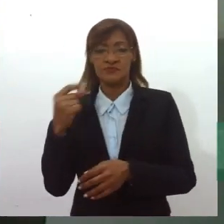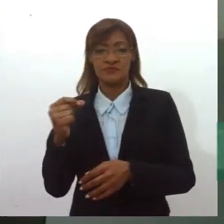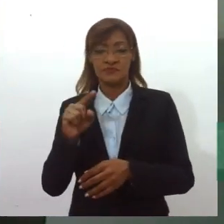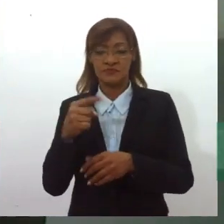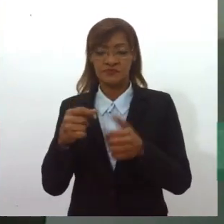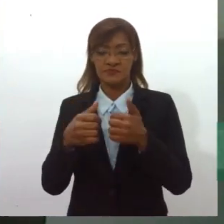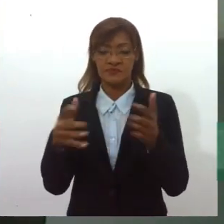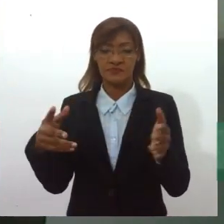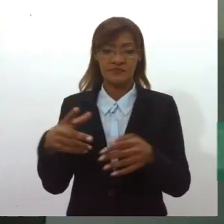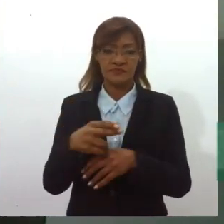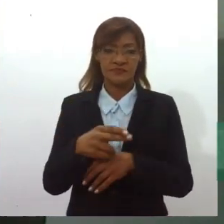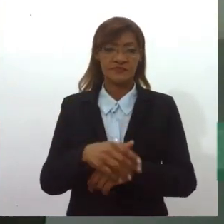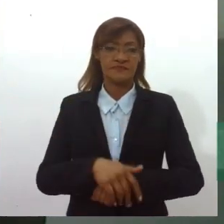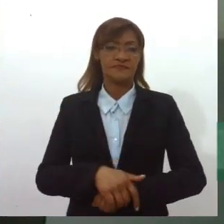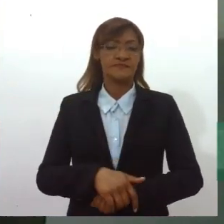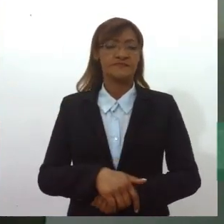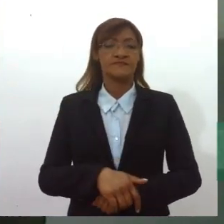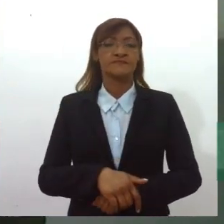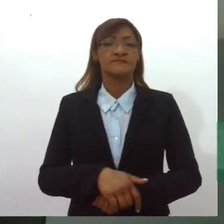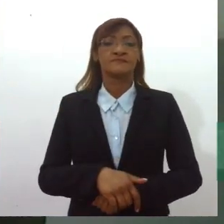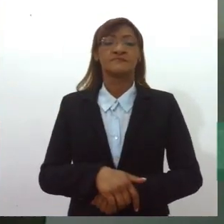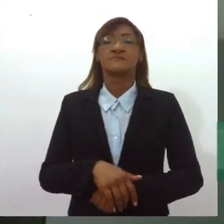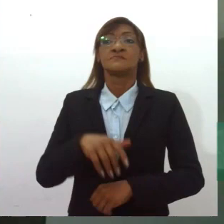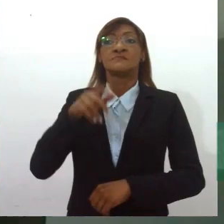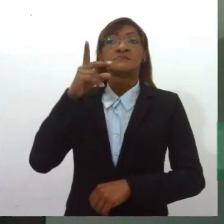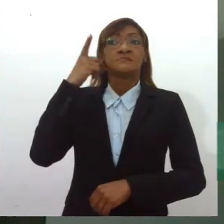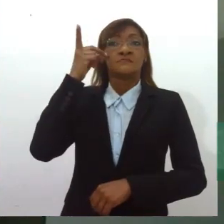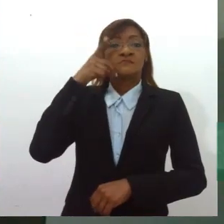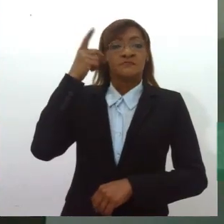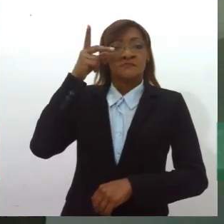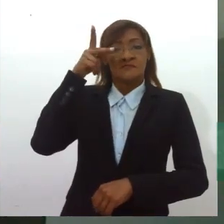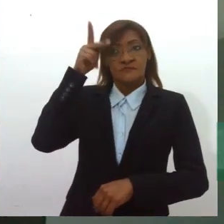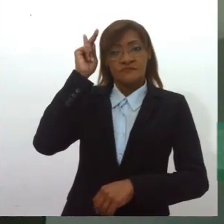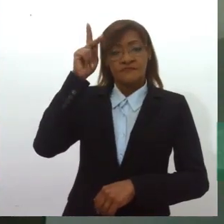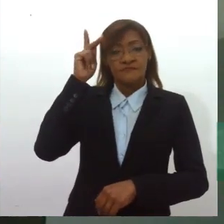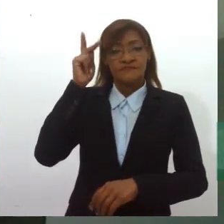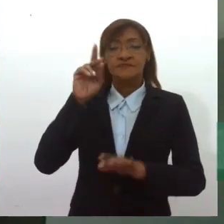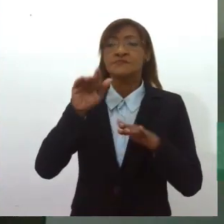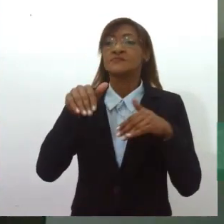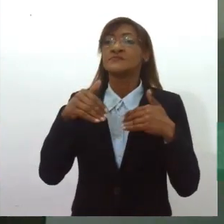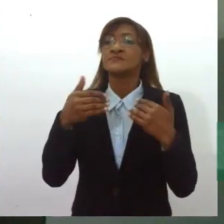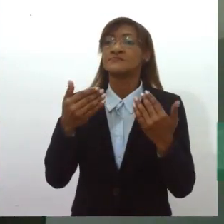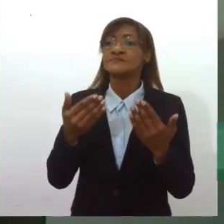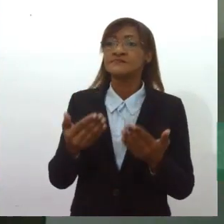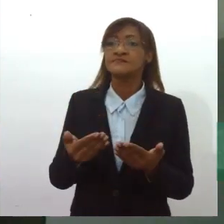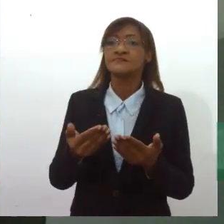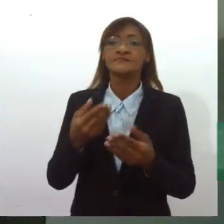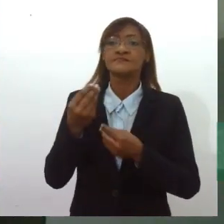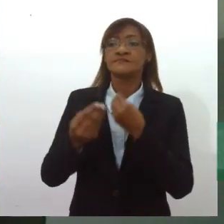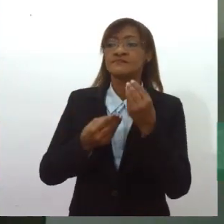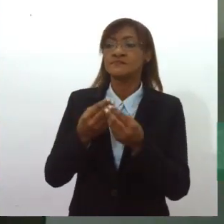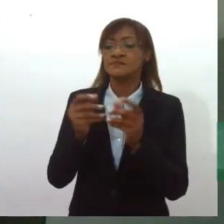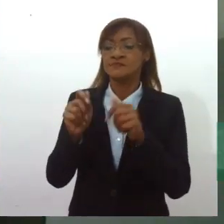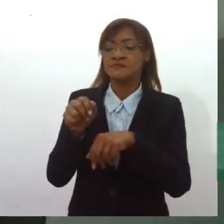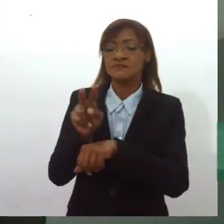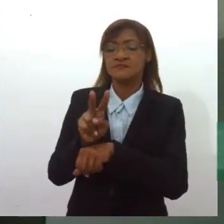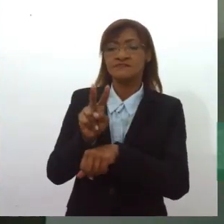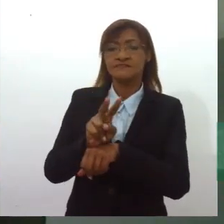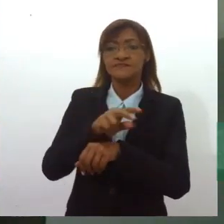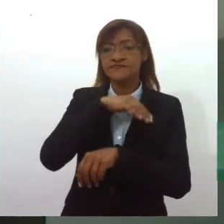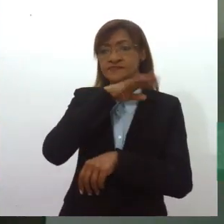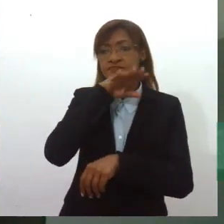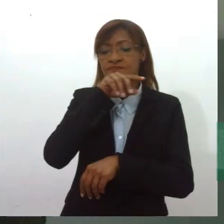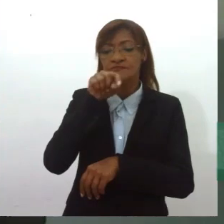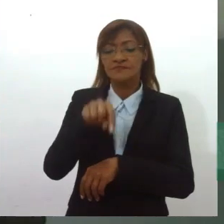foi exonerado eh deputada kit Lima na sua avaliação Qual o panorama dos cuidados né Eh com os animais no estado de